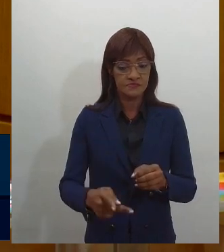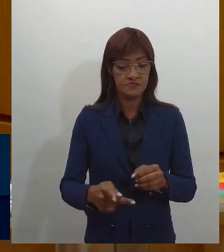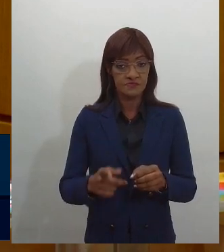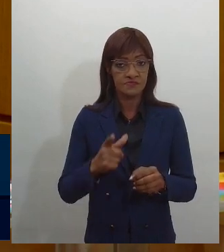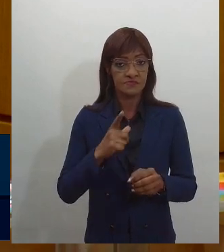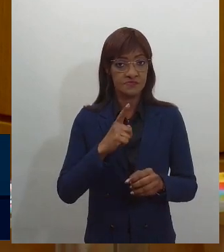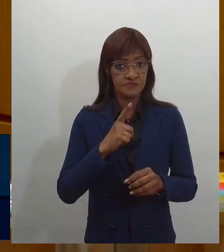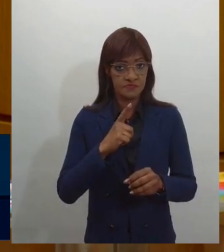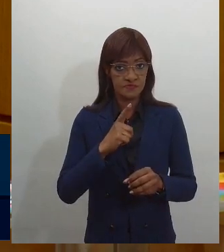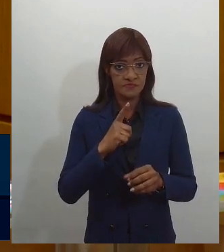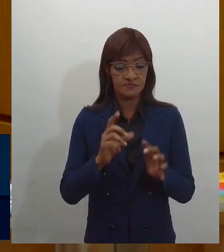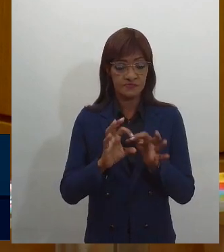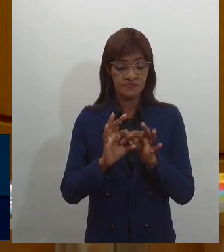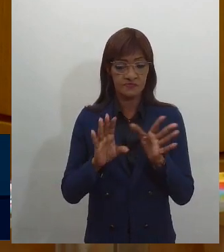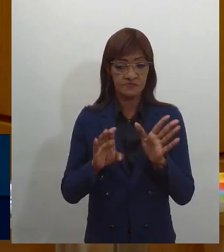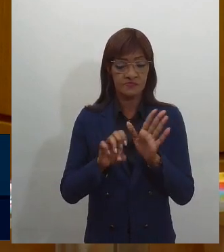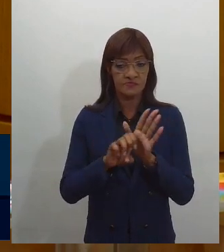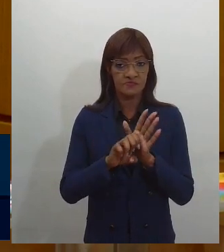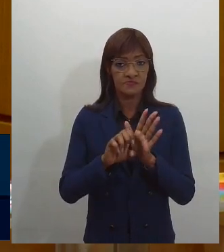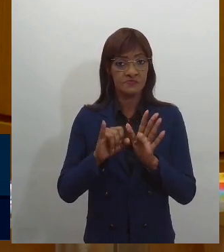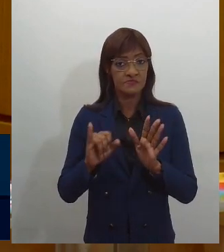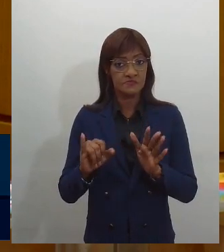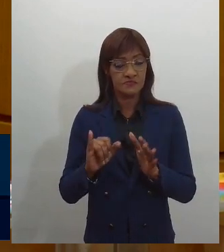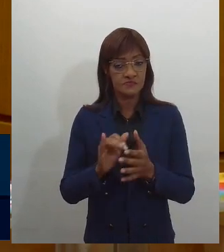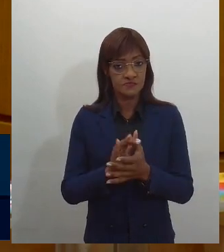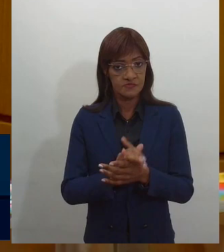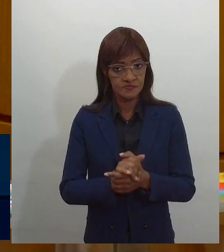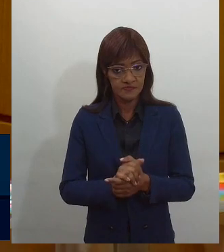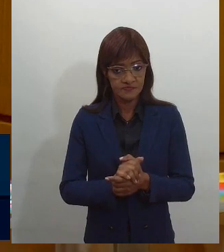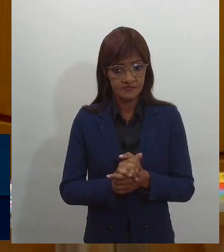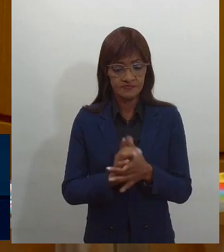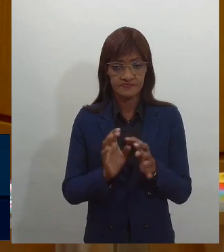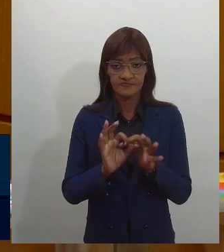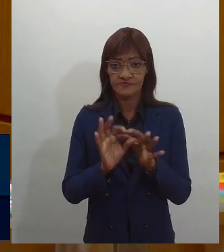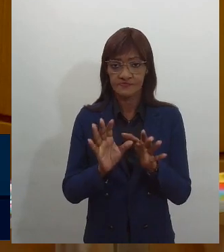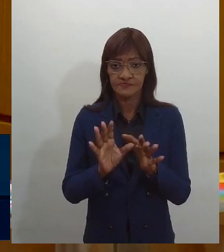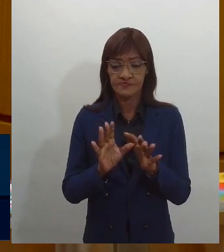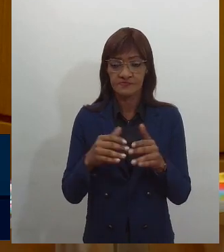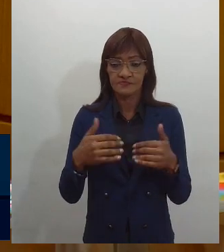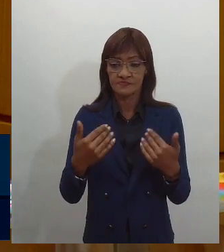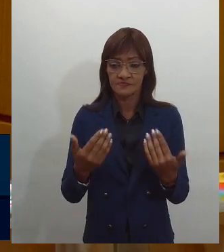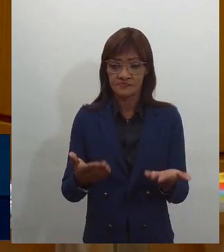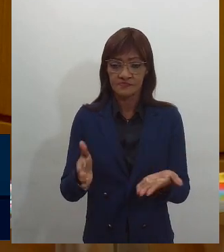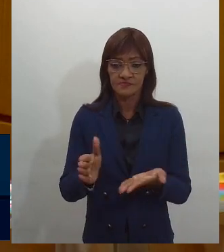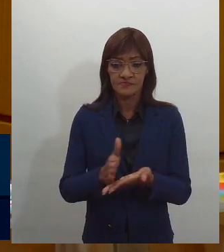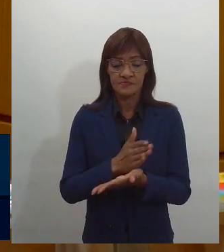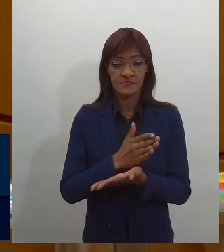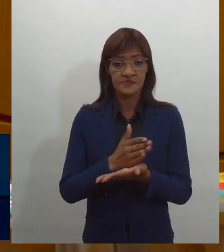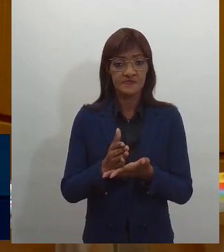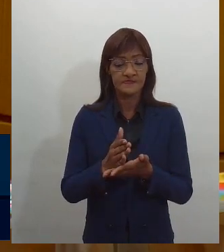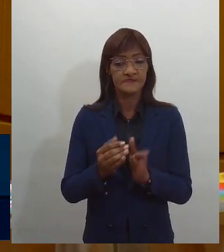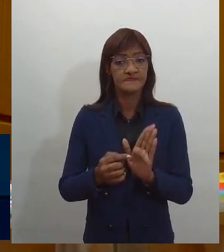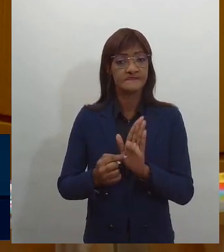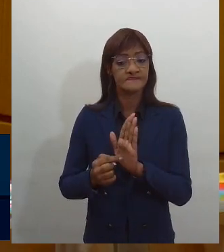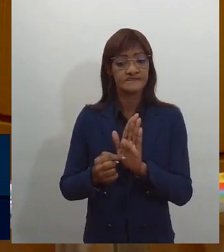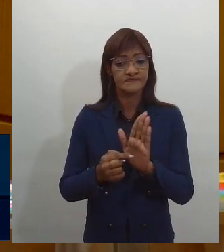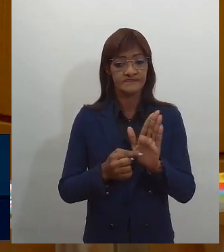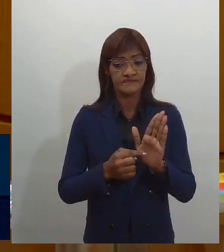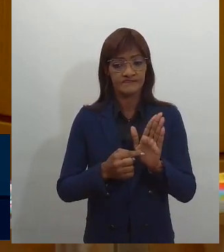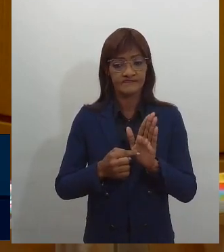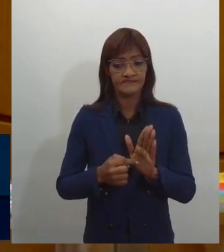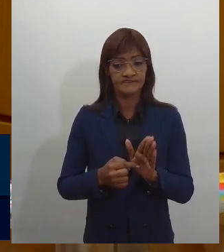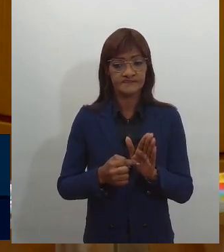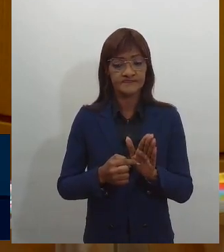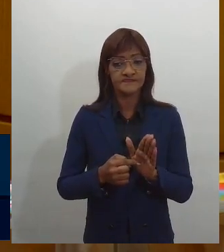Paulo Gustavo. Dentre eles, alguns apresentaram sérios problemas